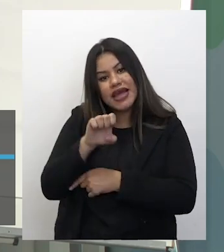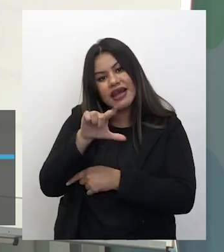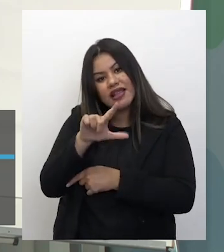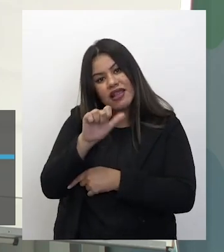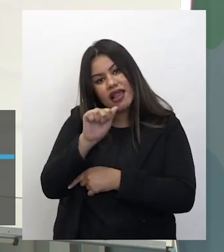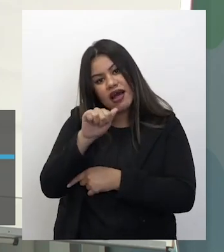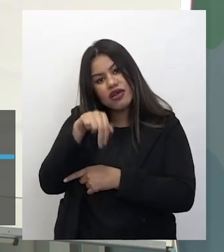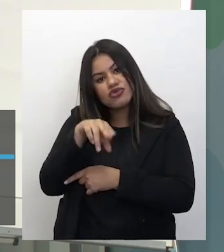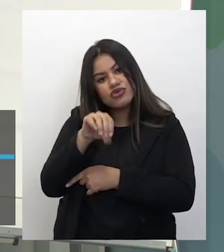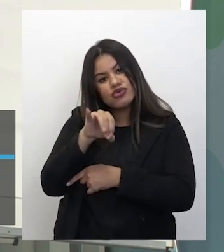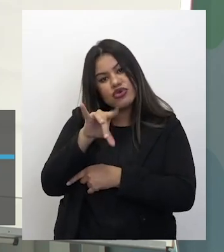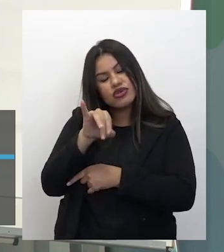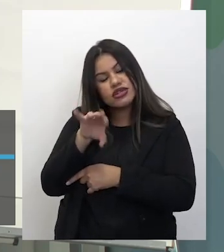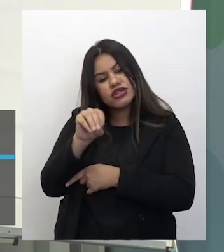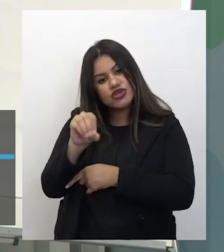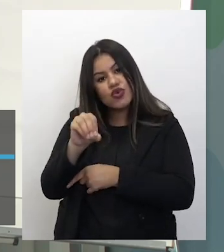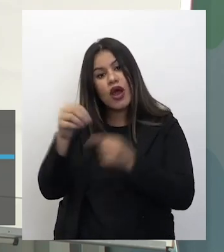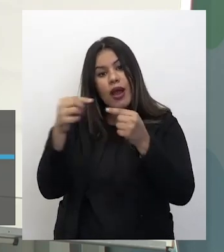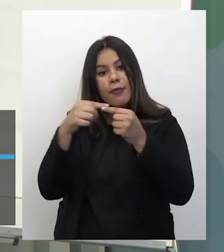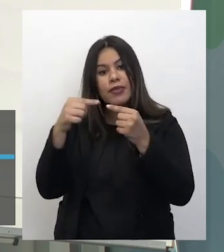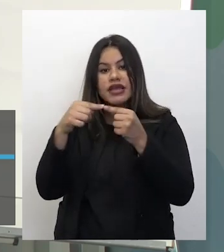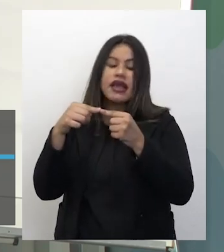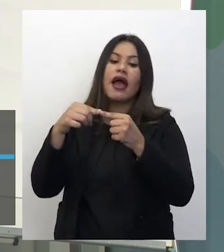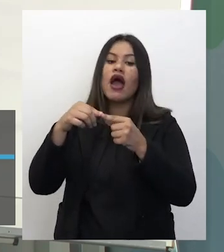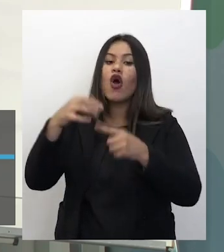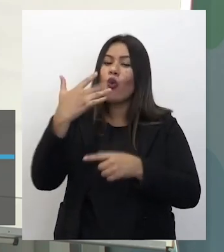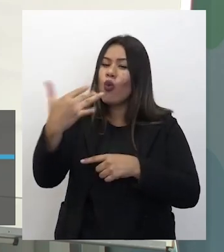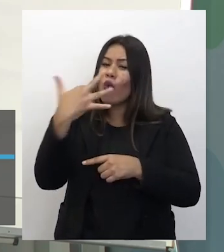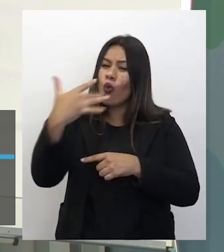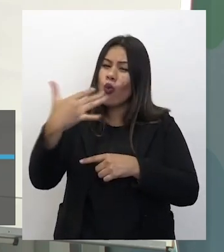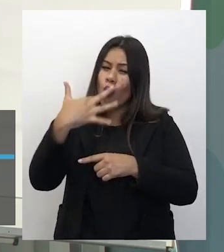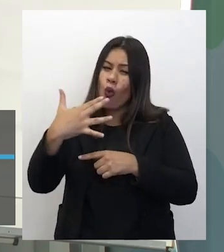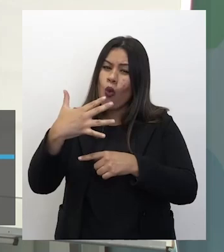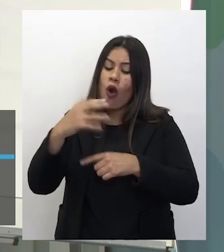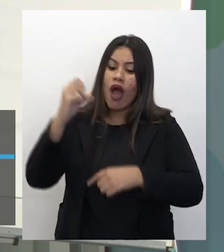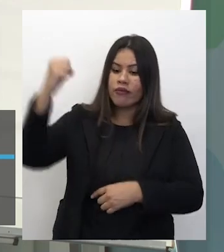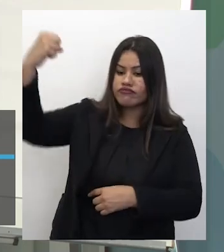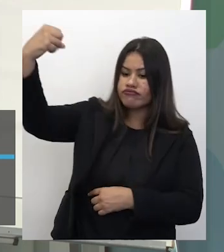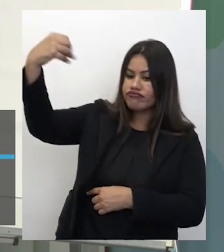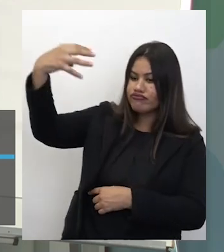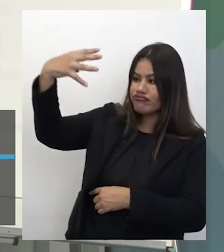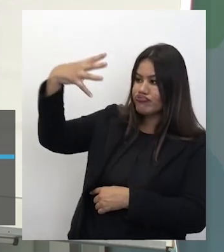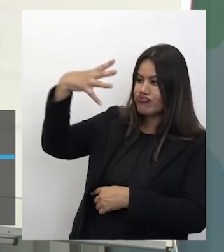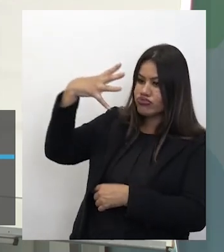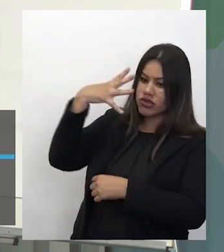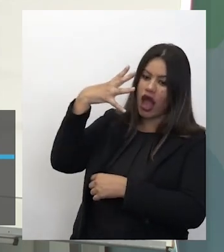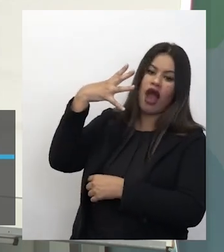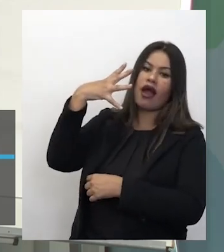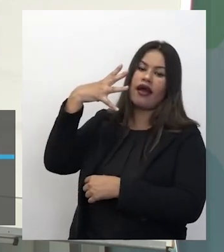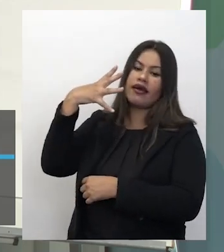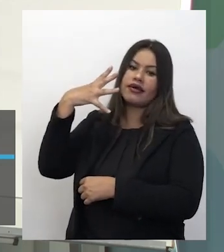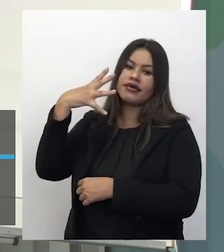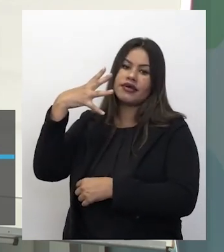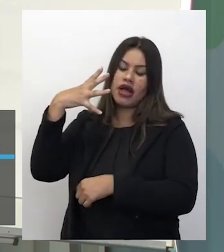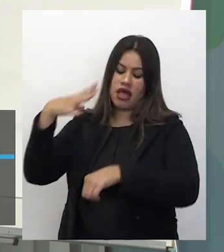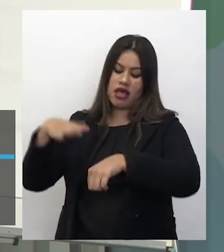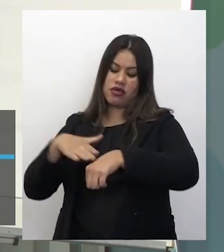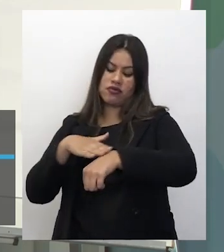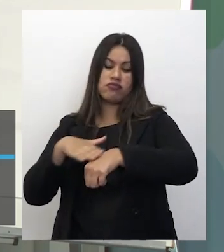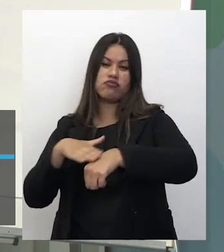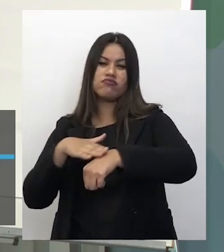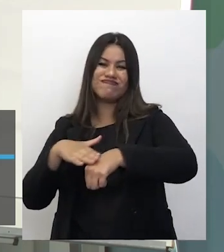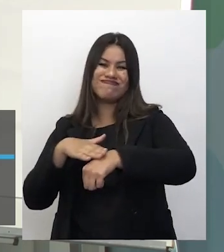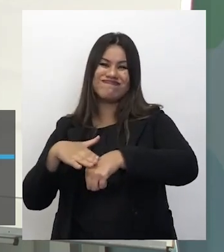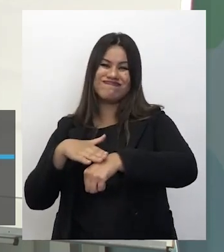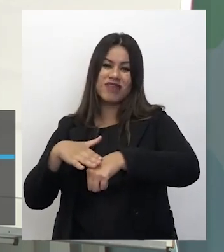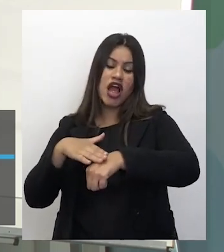melanina e ele é estimulado pela luz. Né? Tanto é que quem já viu câmera aí de bronzeamento artificial é só luz, não é calor. Então, quanto mais